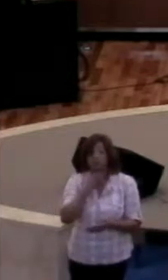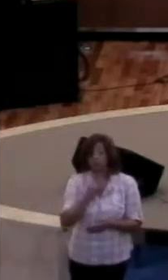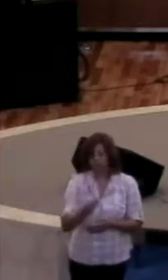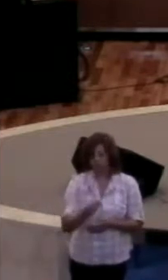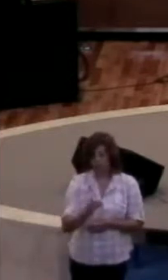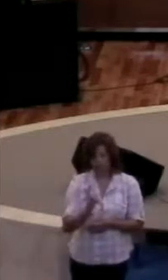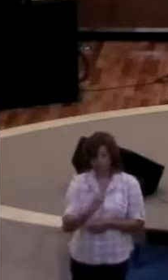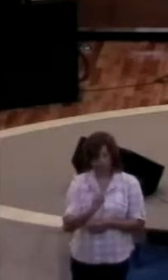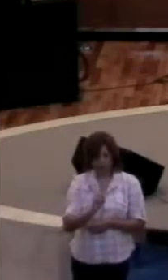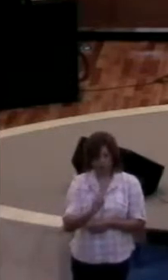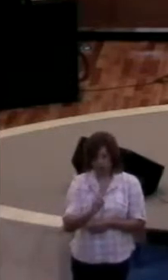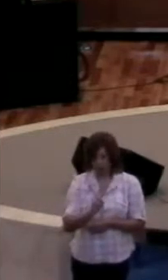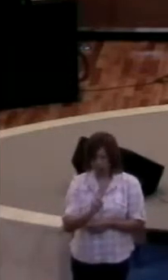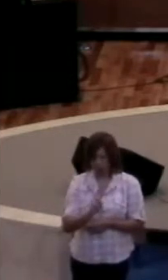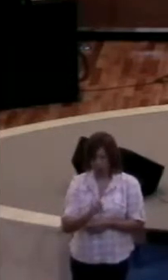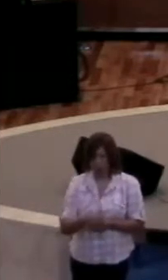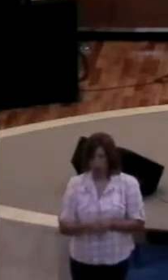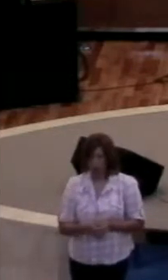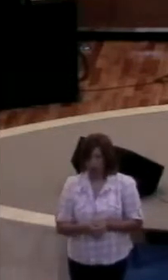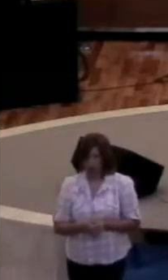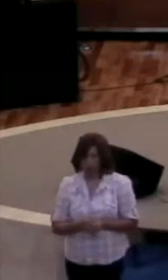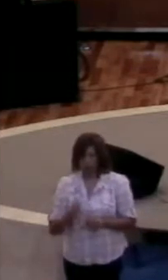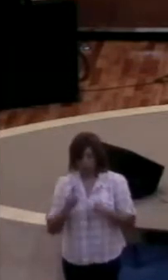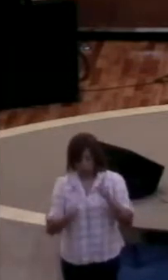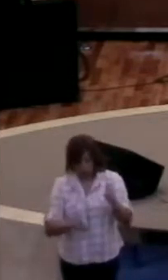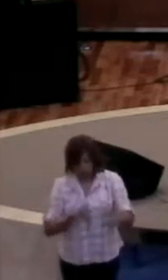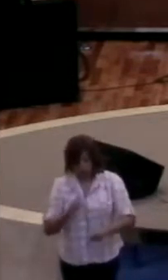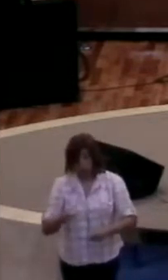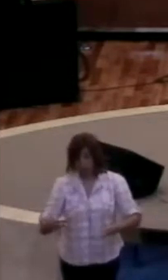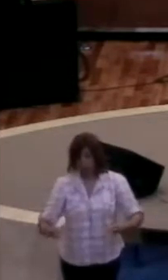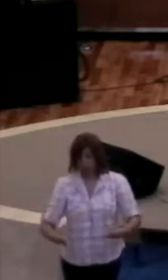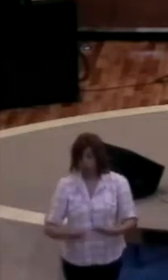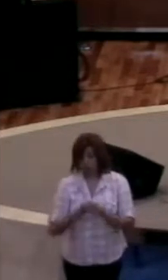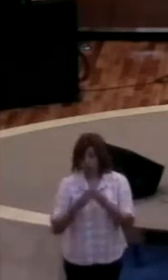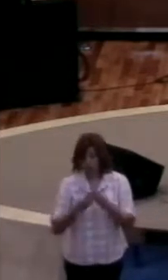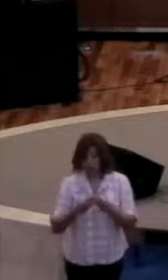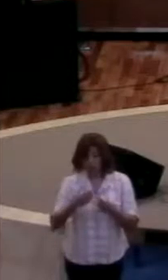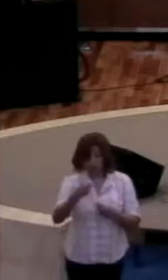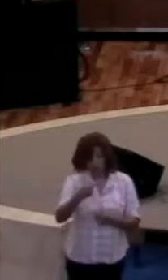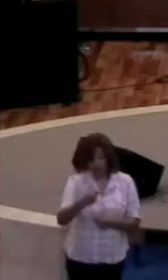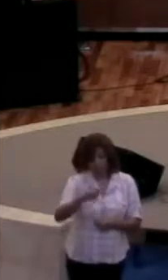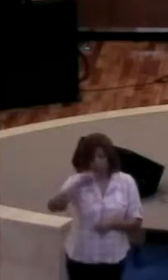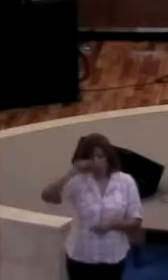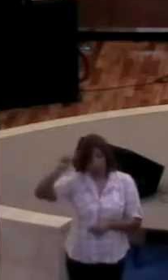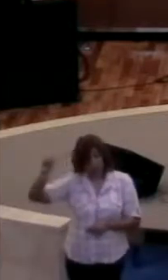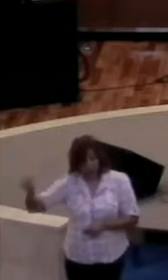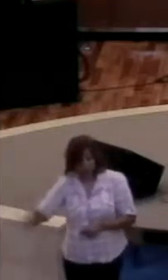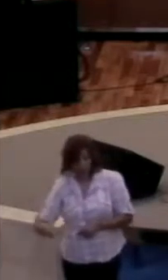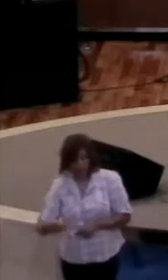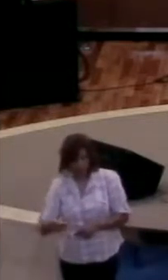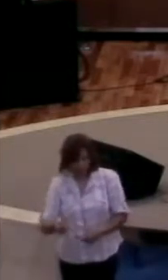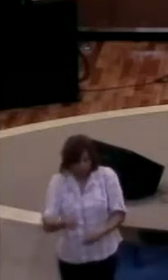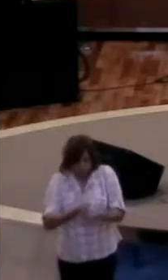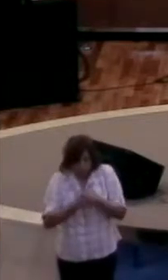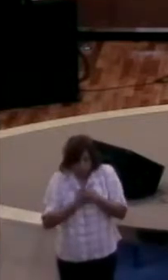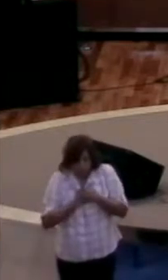Quem que Elias desafiou primeiro? O povo de Israel. 7 mil pessoas não se esconde assim,